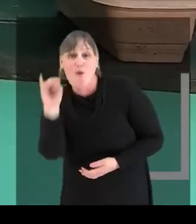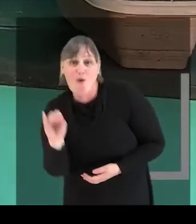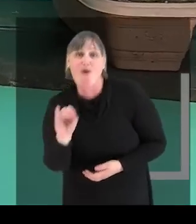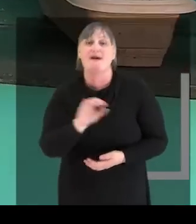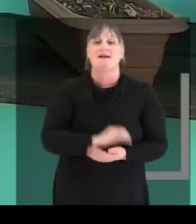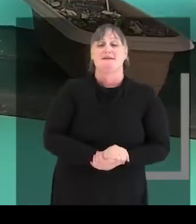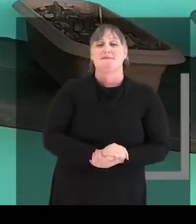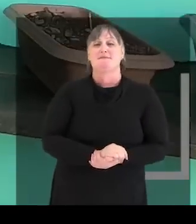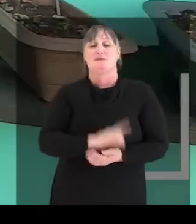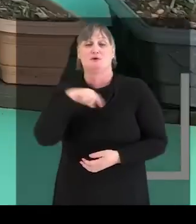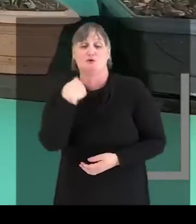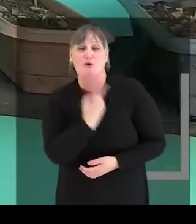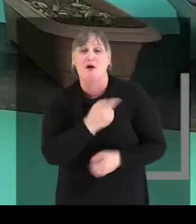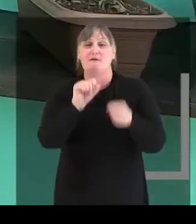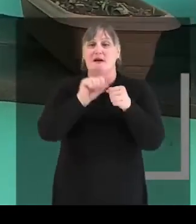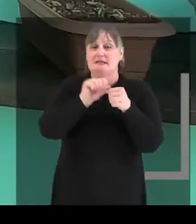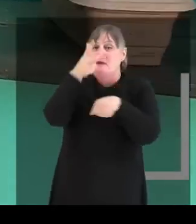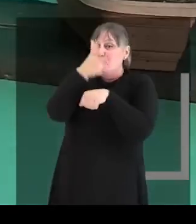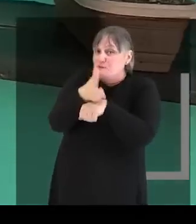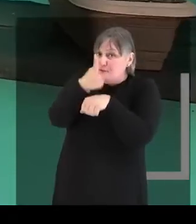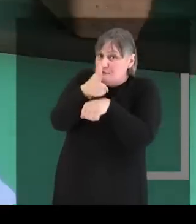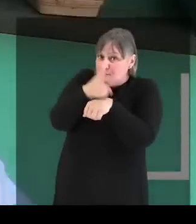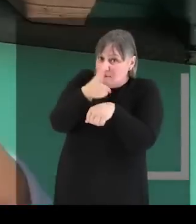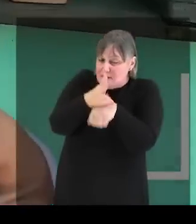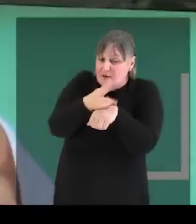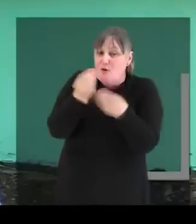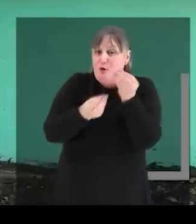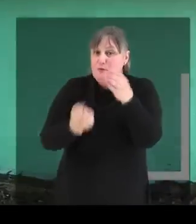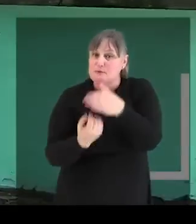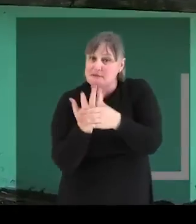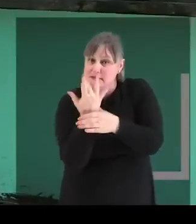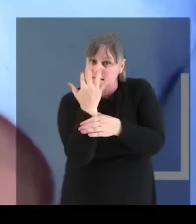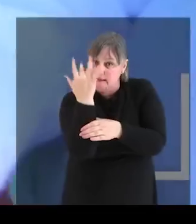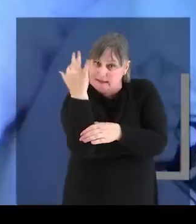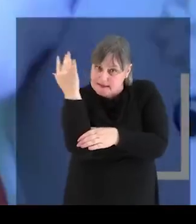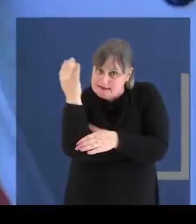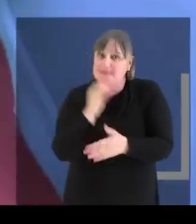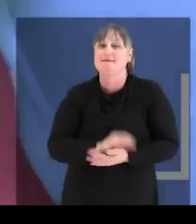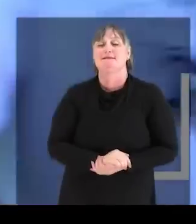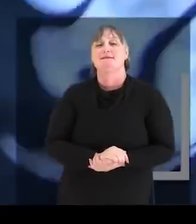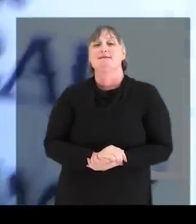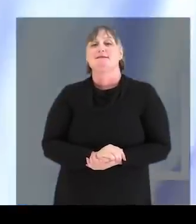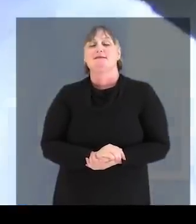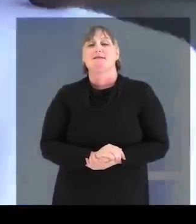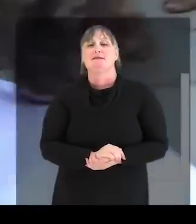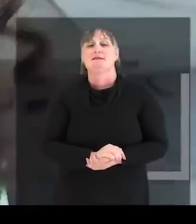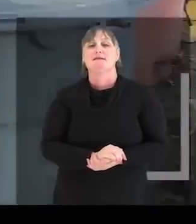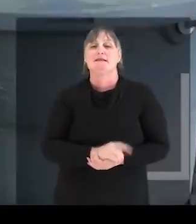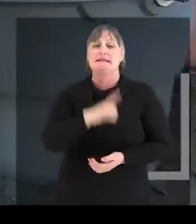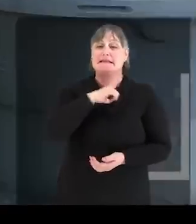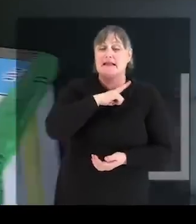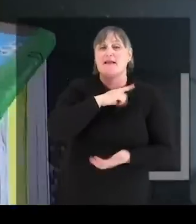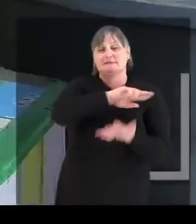Oi, gente. Hoje a gente tá gravando um vídeo sobre plantas. Mostra pra mim aqui, ó. Mostra pra mim.